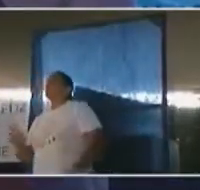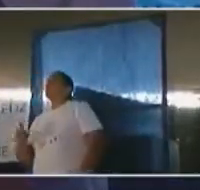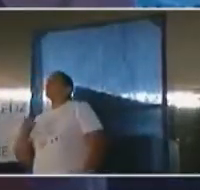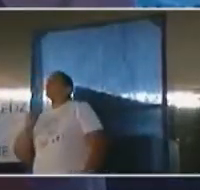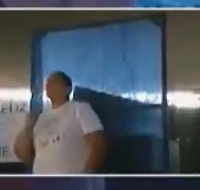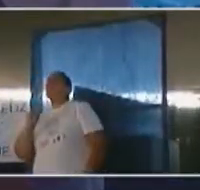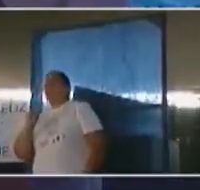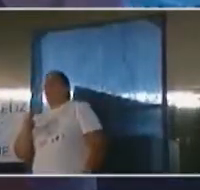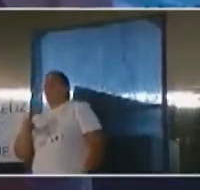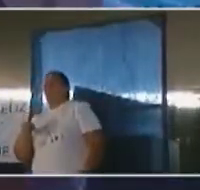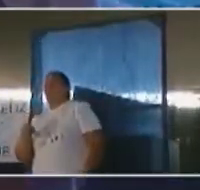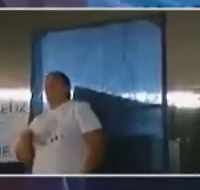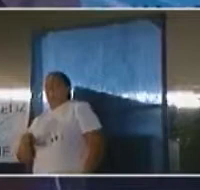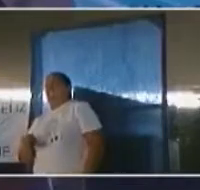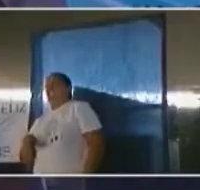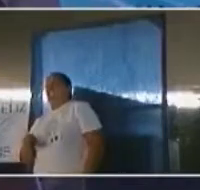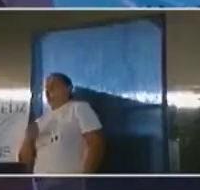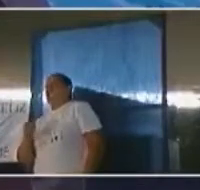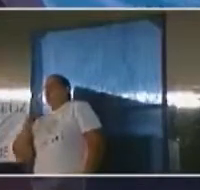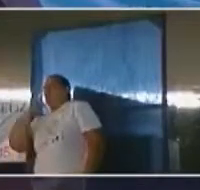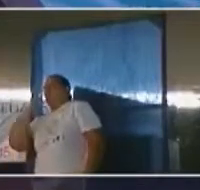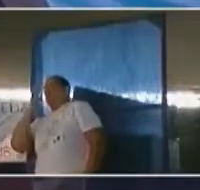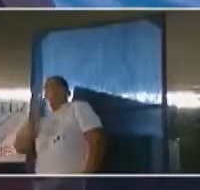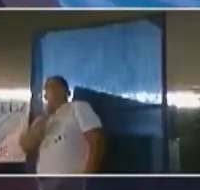ignorante está querendo dizer?